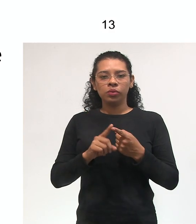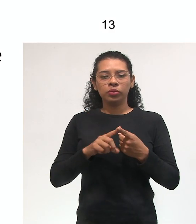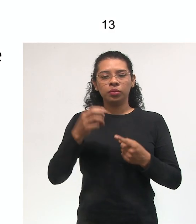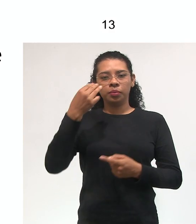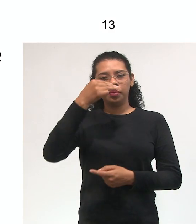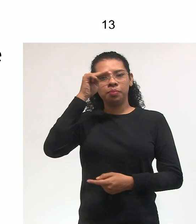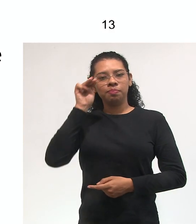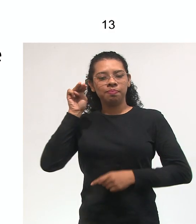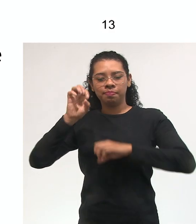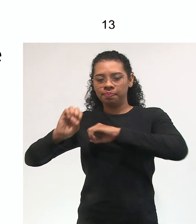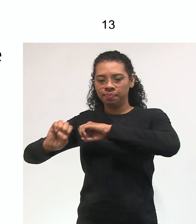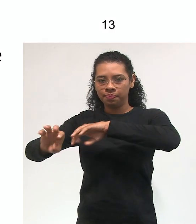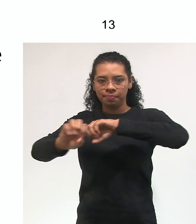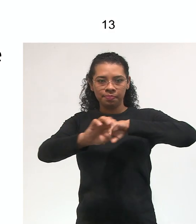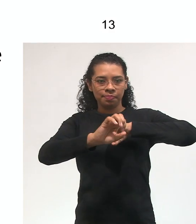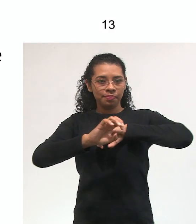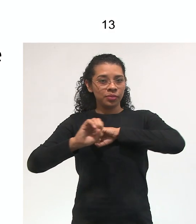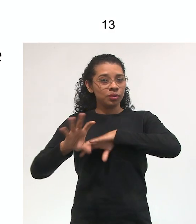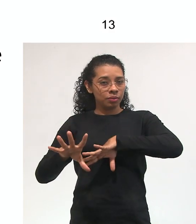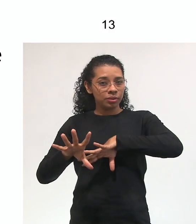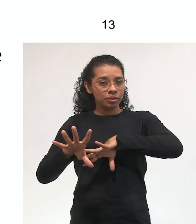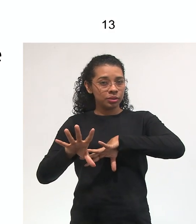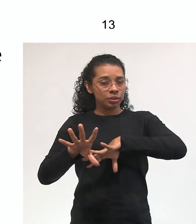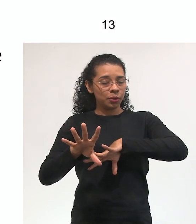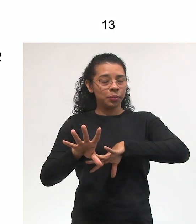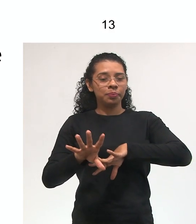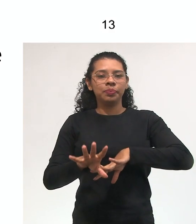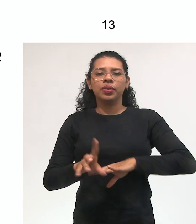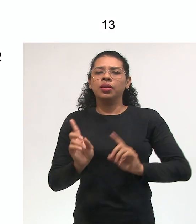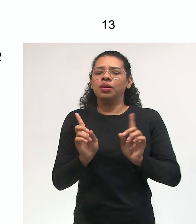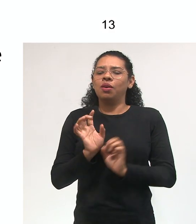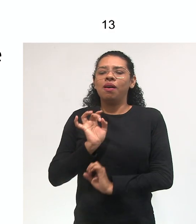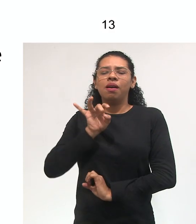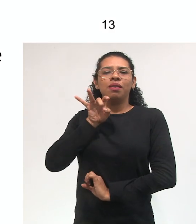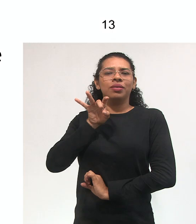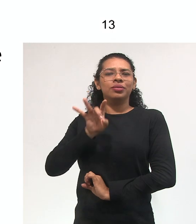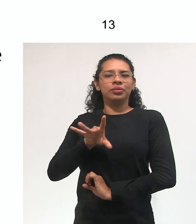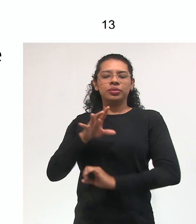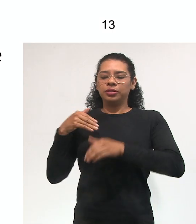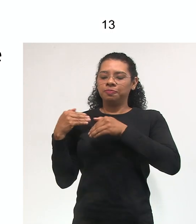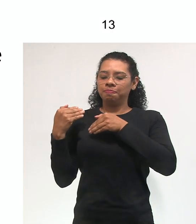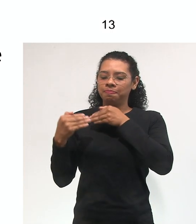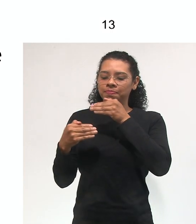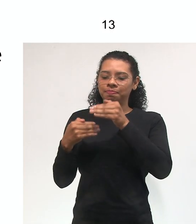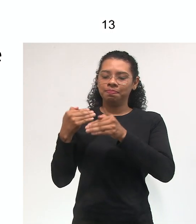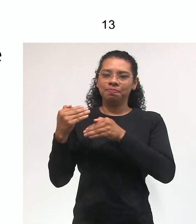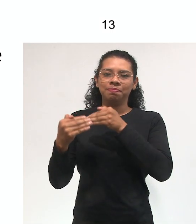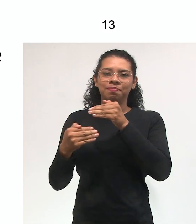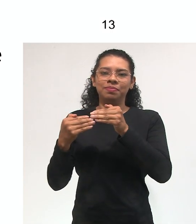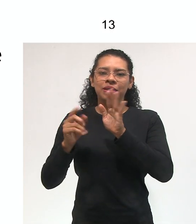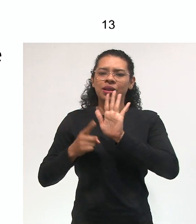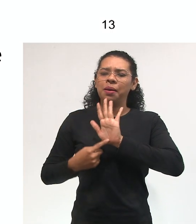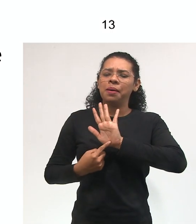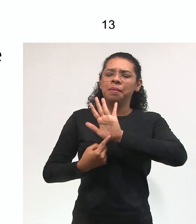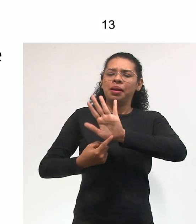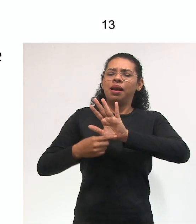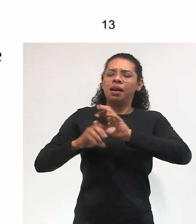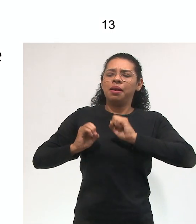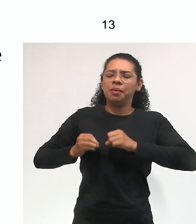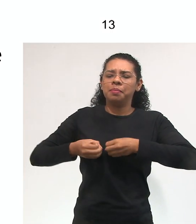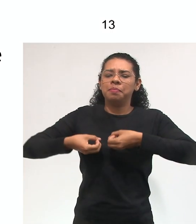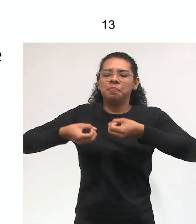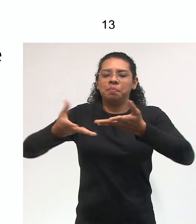Então, para Marx, a educação não deveria ser meramente um processo de transmissão de